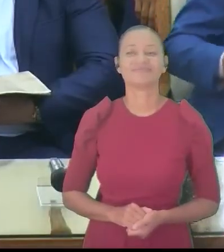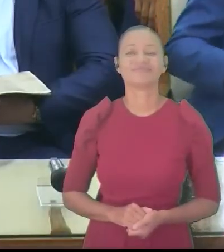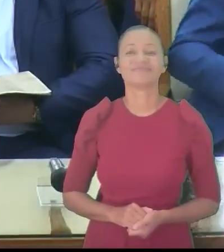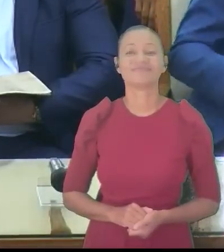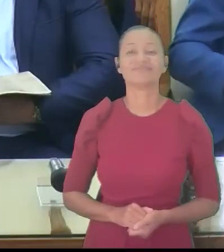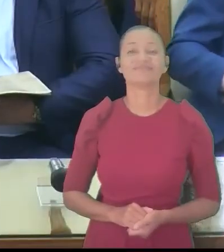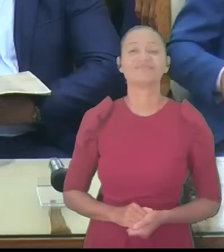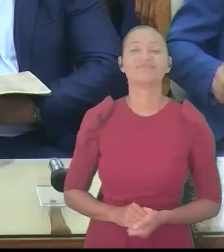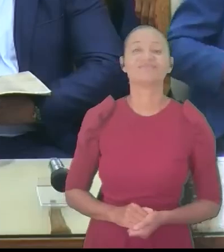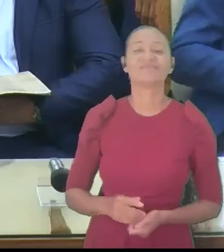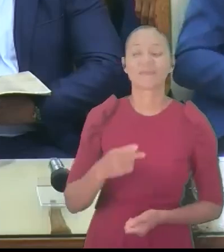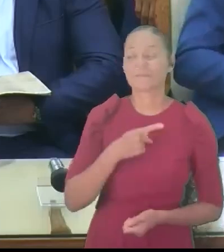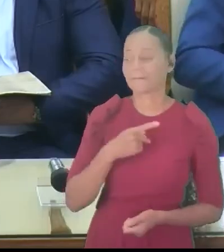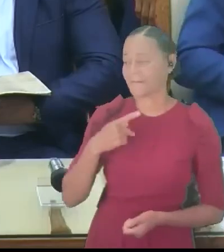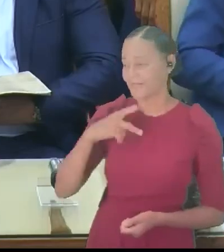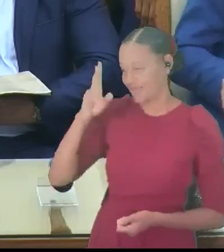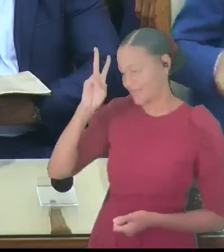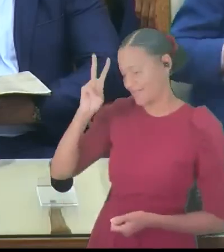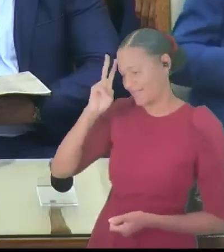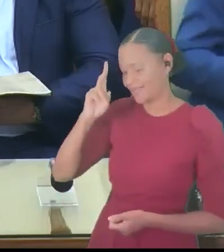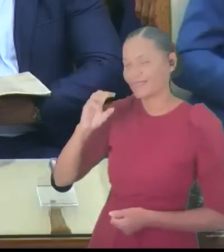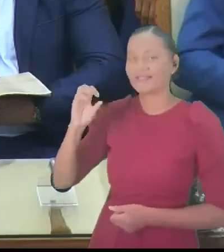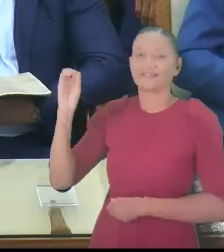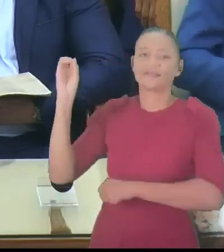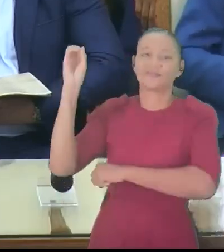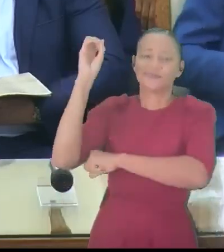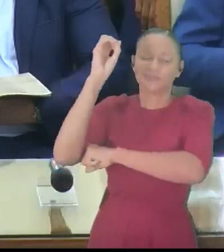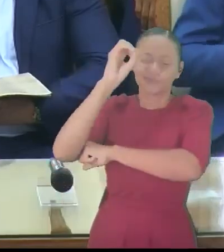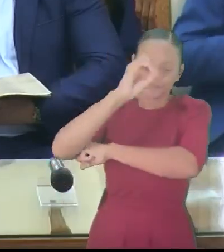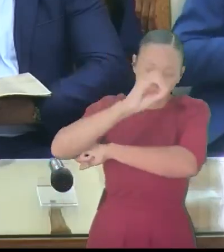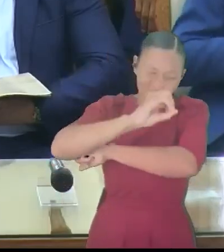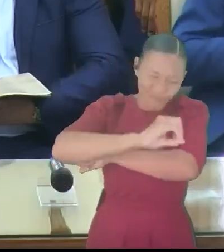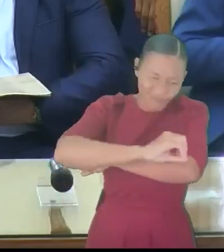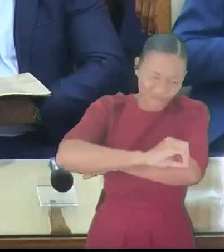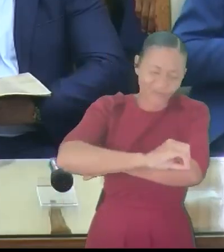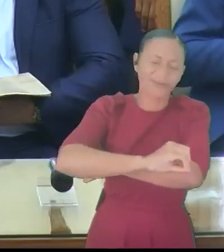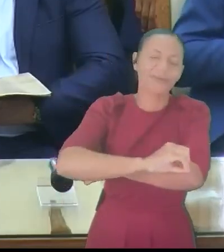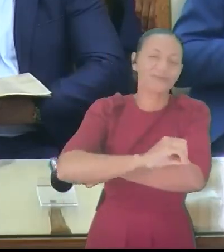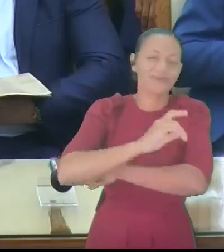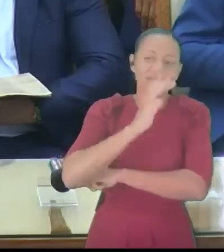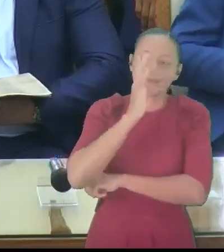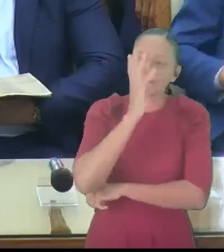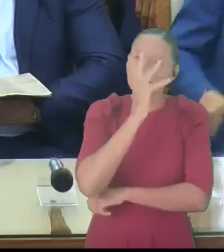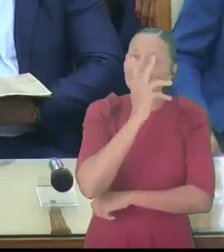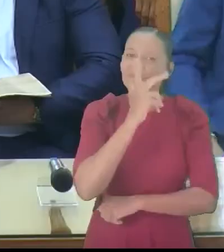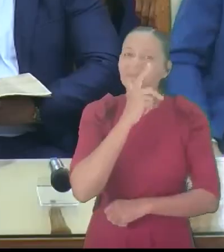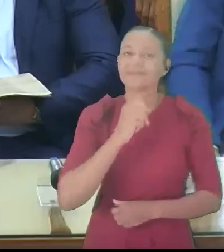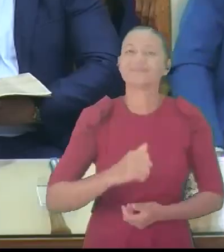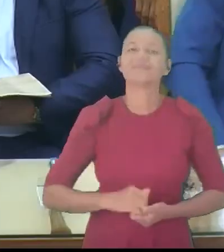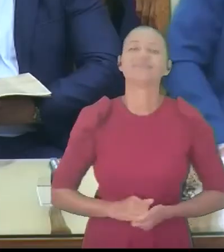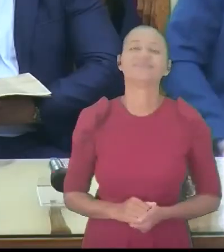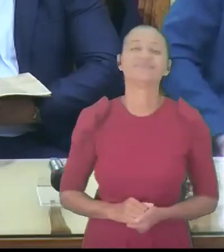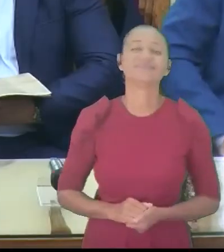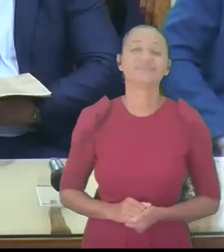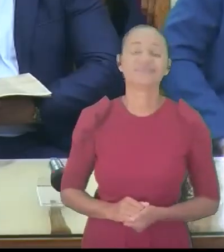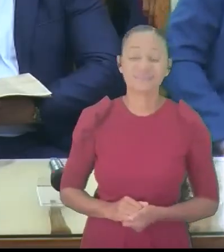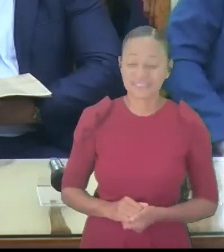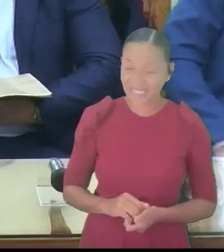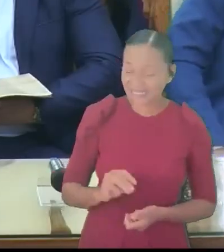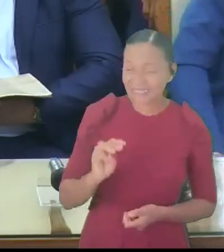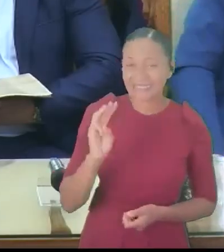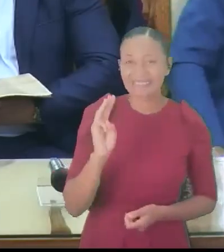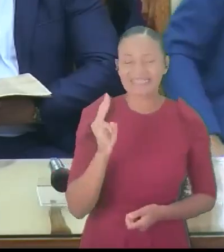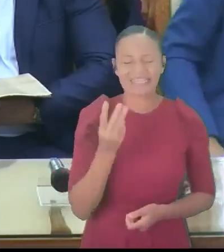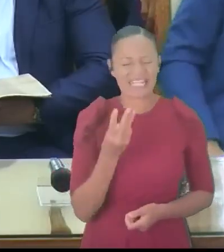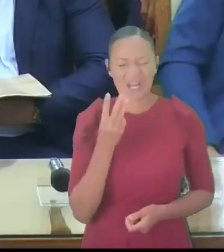E o pastor está lembrando que às vezes o sol se põe tarde lá. Ainda está dando um lambujo. Irmãos amados, 3 horas